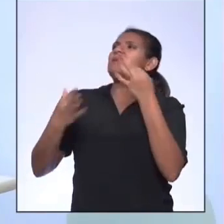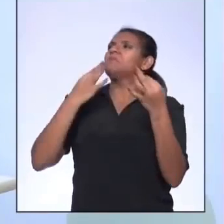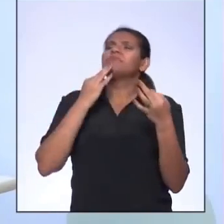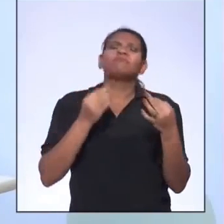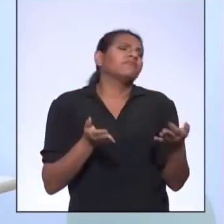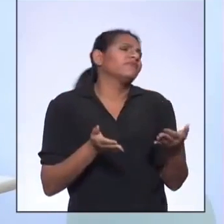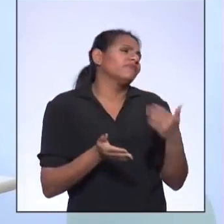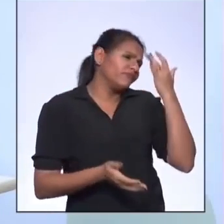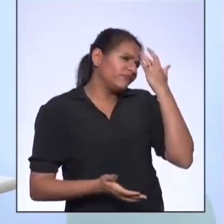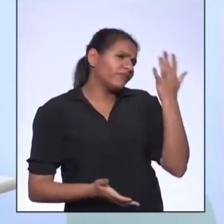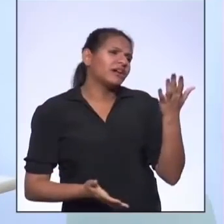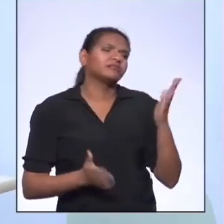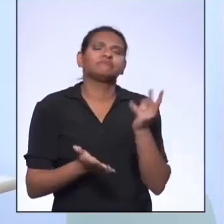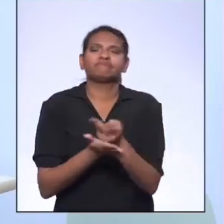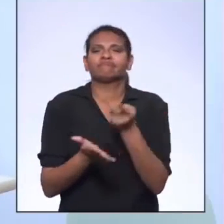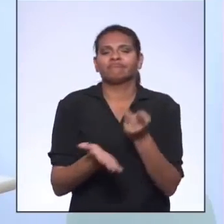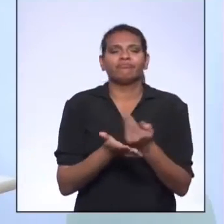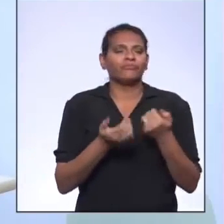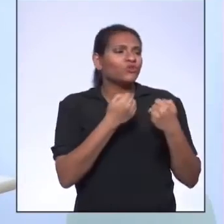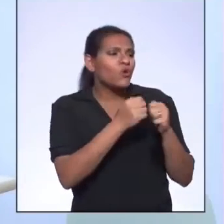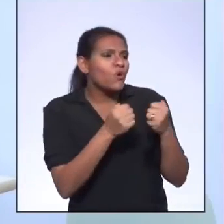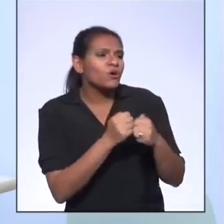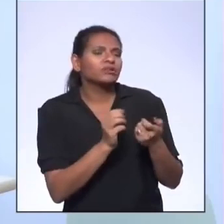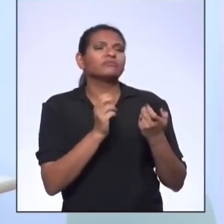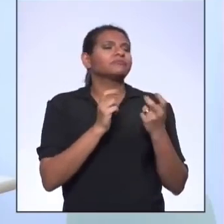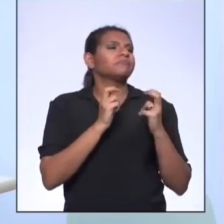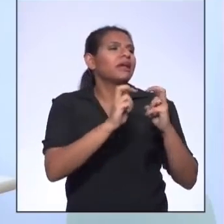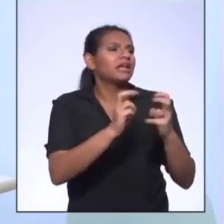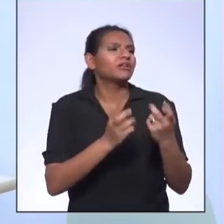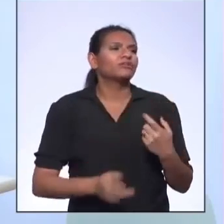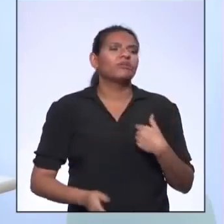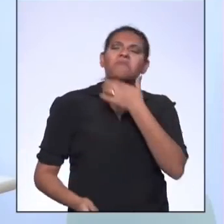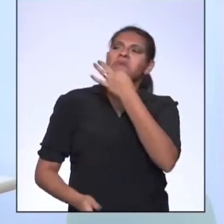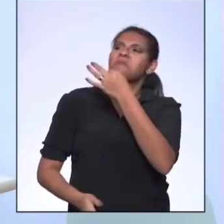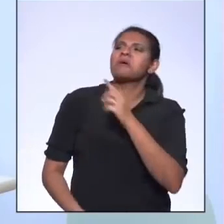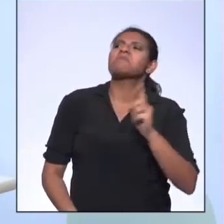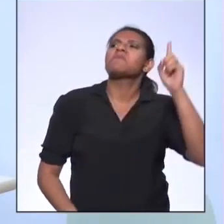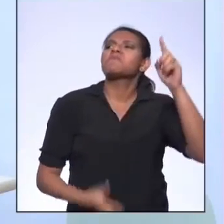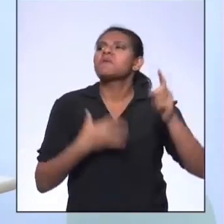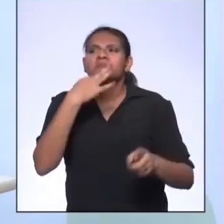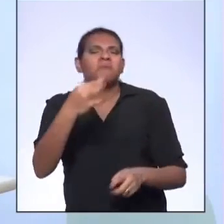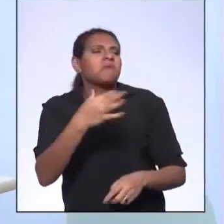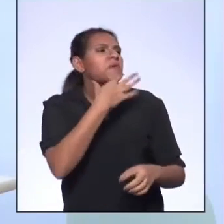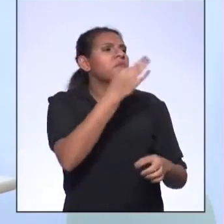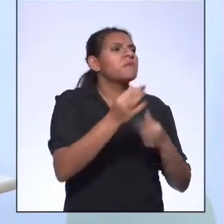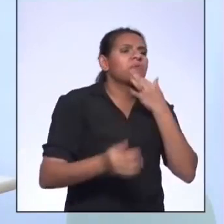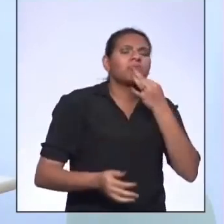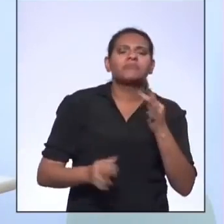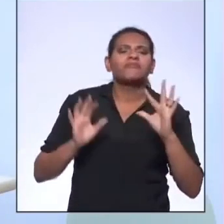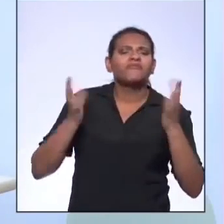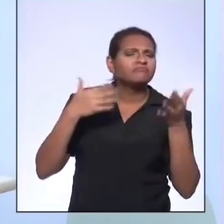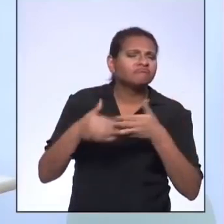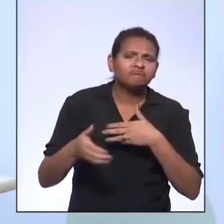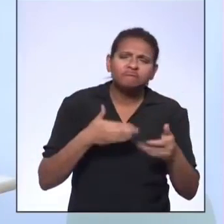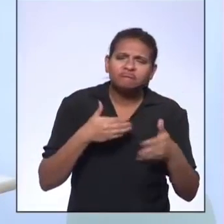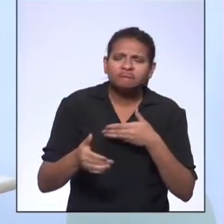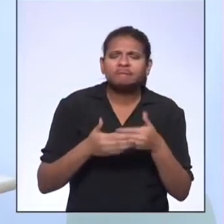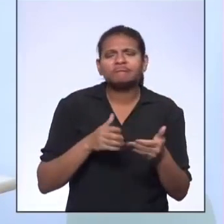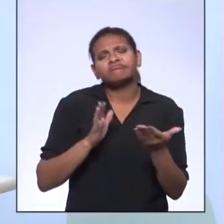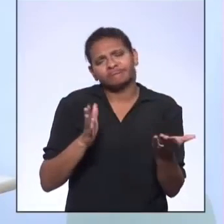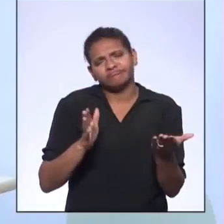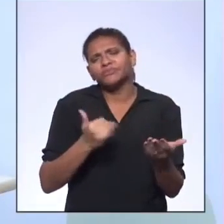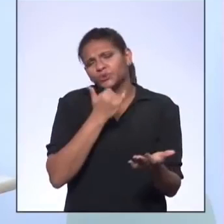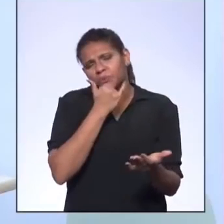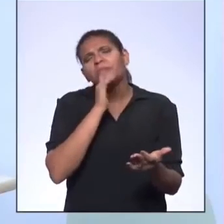querer desvalorizar as pessoas, né? Mas o senso comum é cheio de opinião. A gente vai para qualquer lugar, numa festa, com os amigos,